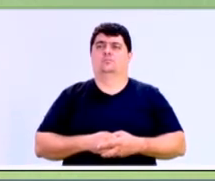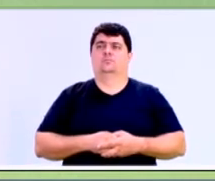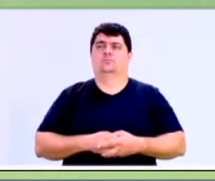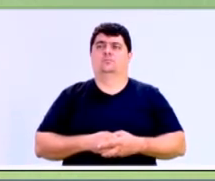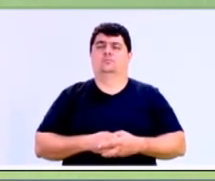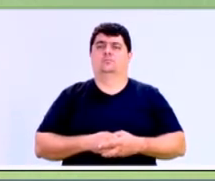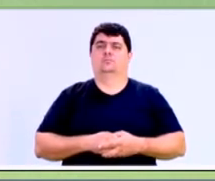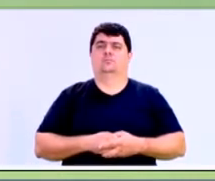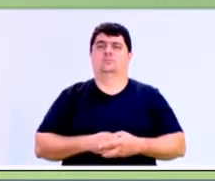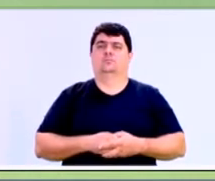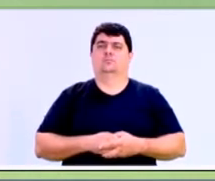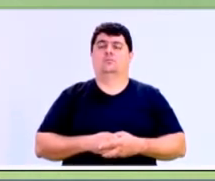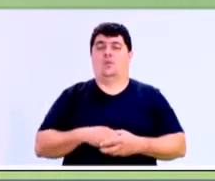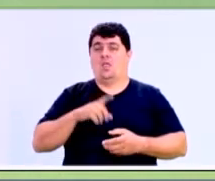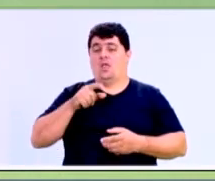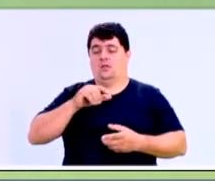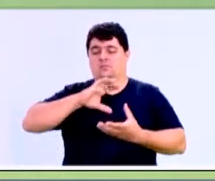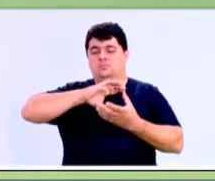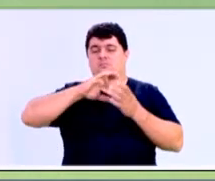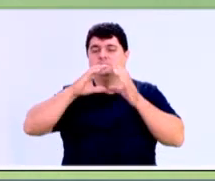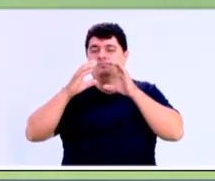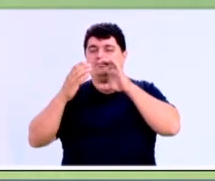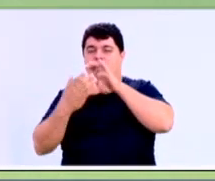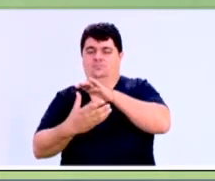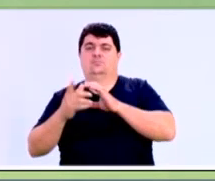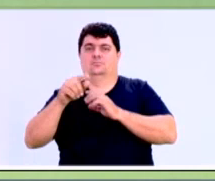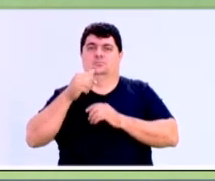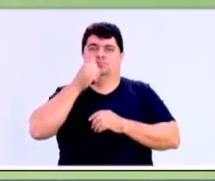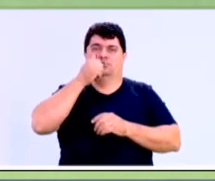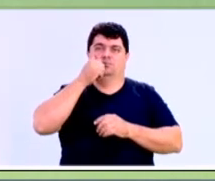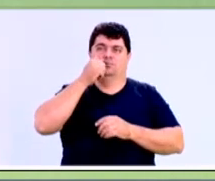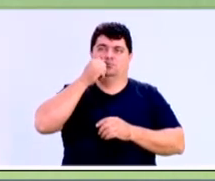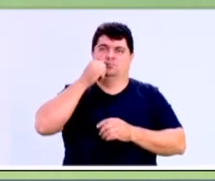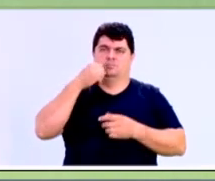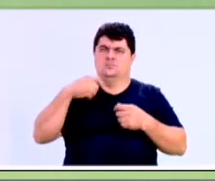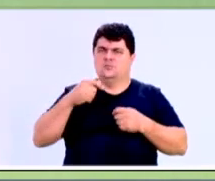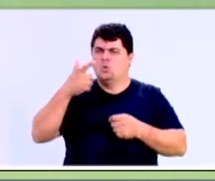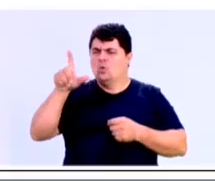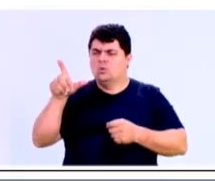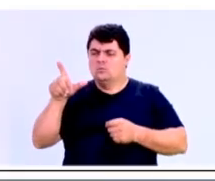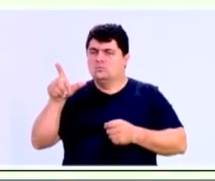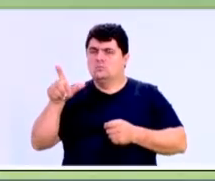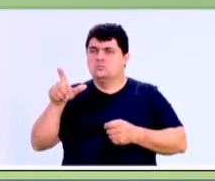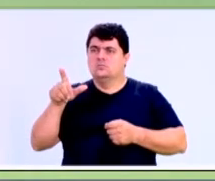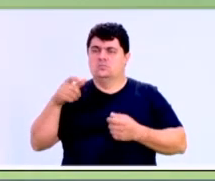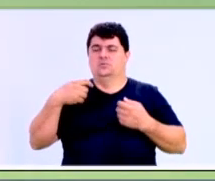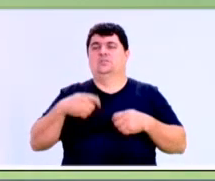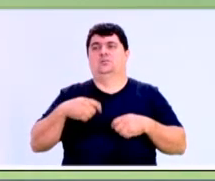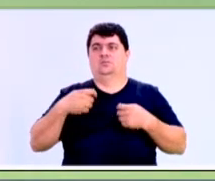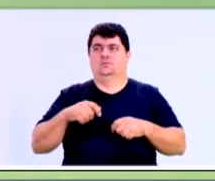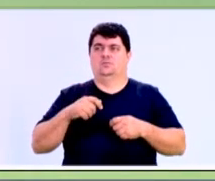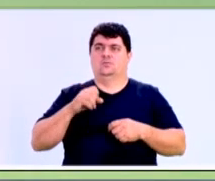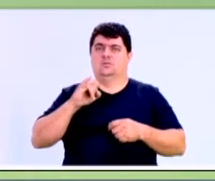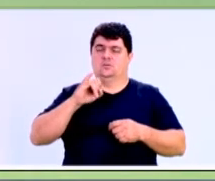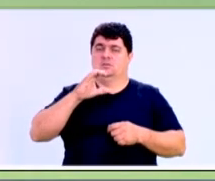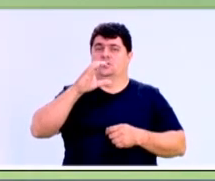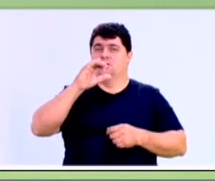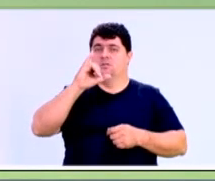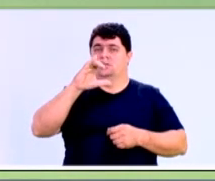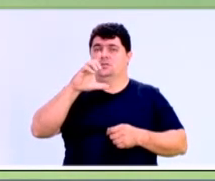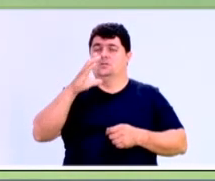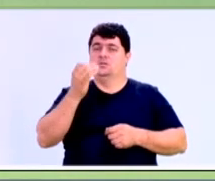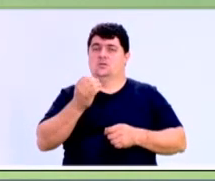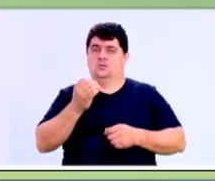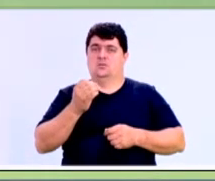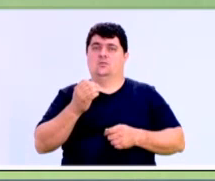recebimento. Ok? Isso que é o ciclo operacional da empresa. Preciso de mais alguma informação? Preciso. Se eu tenho um ciclo operacional, agora eu quero